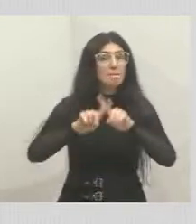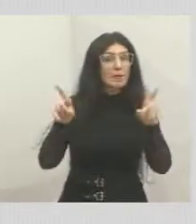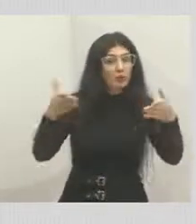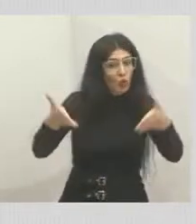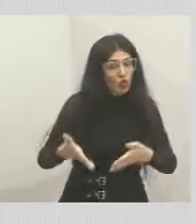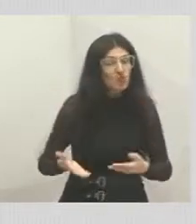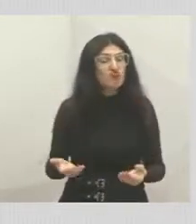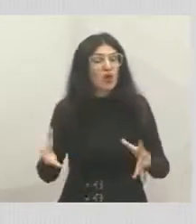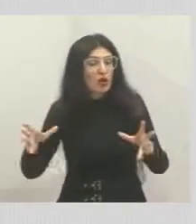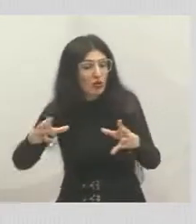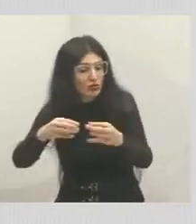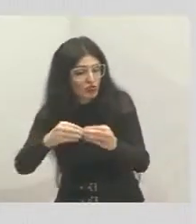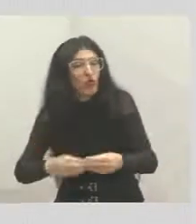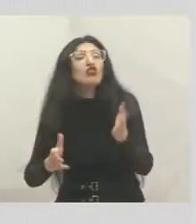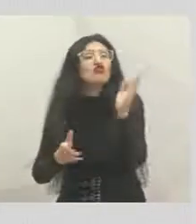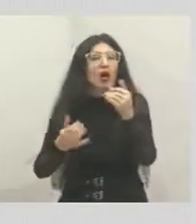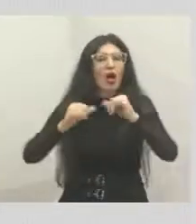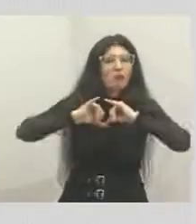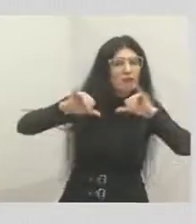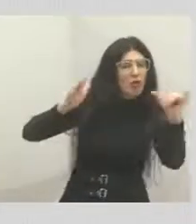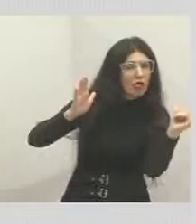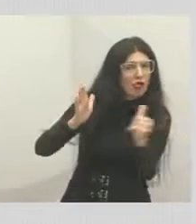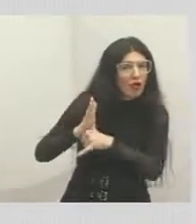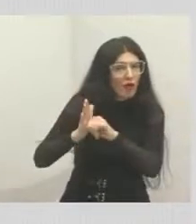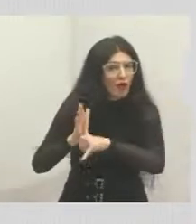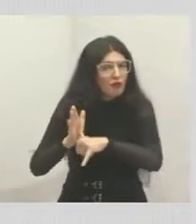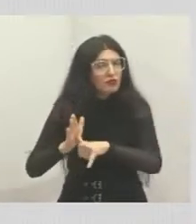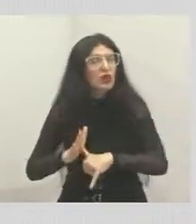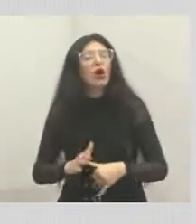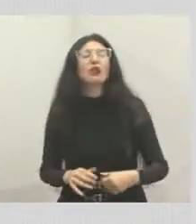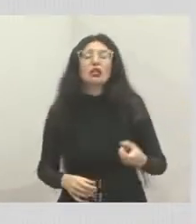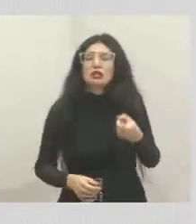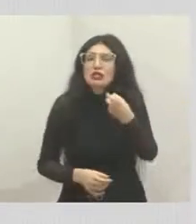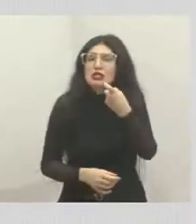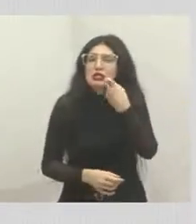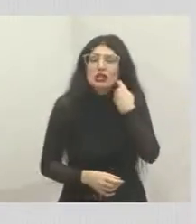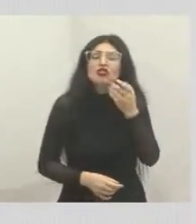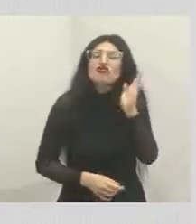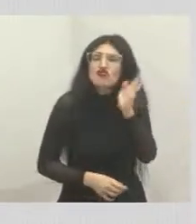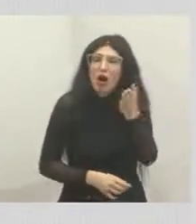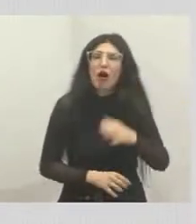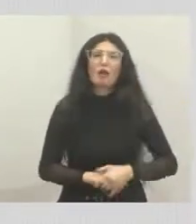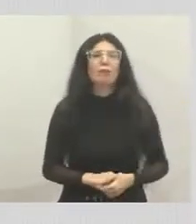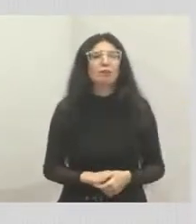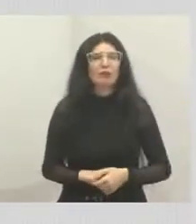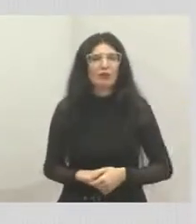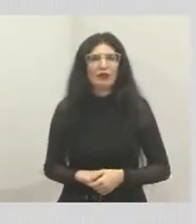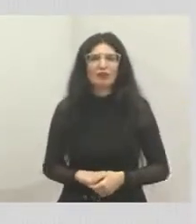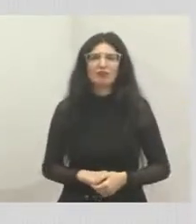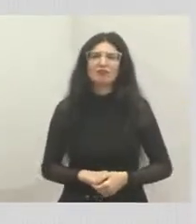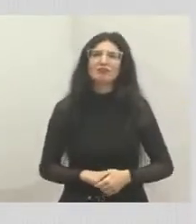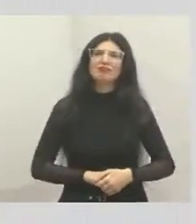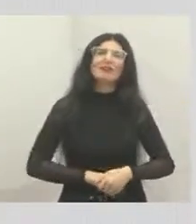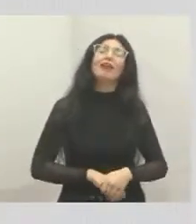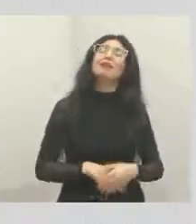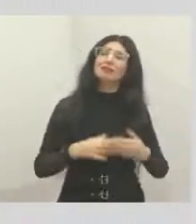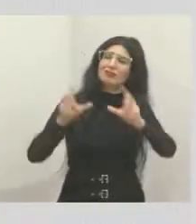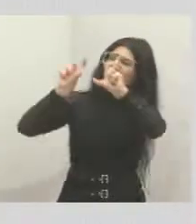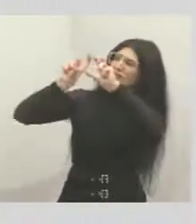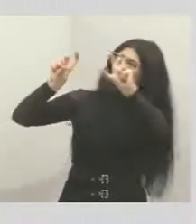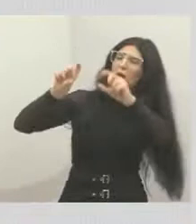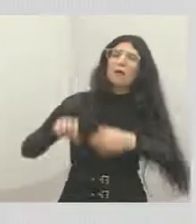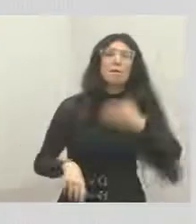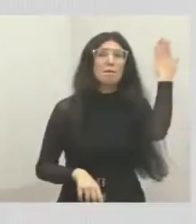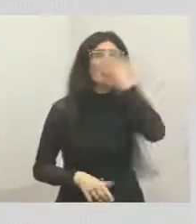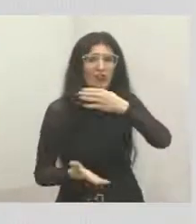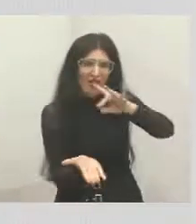foram publicados pelo Boletim Oficial na última sexta-feira e está disponível no portal da Transparência